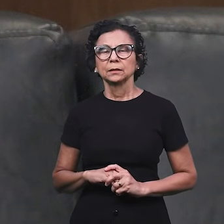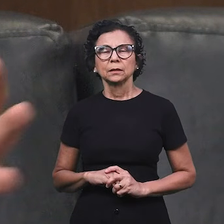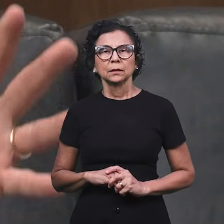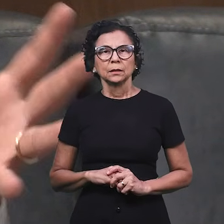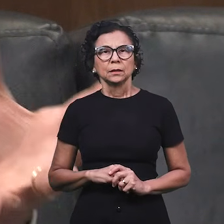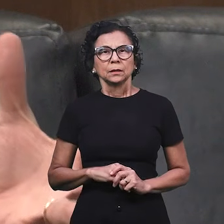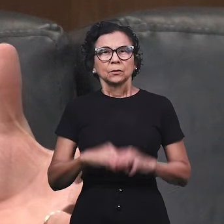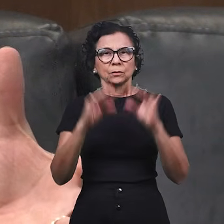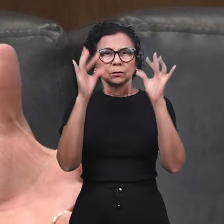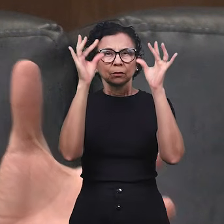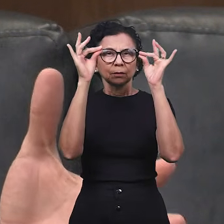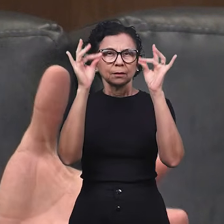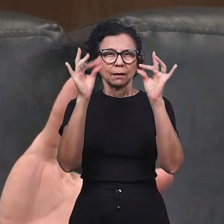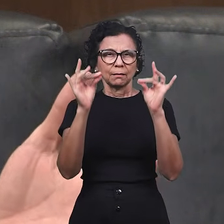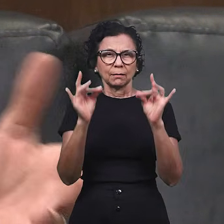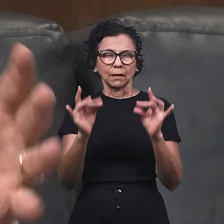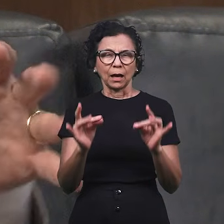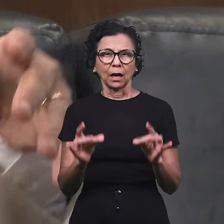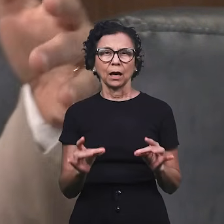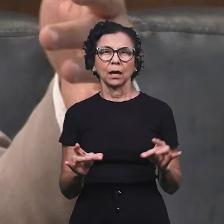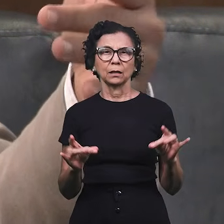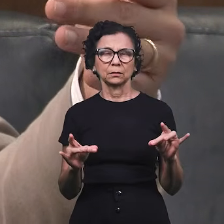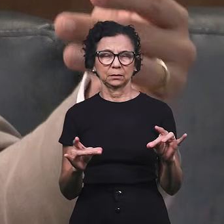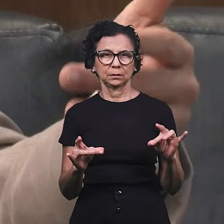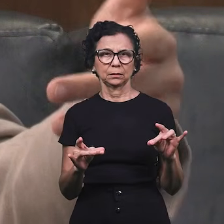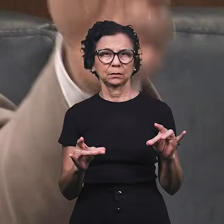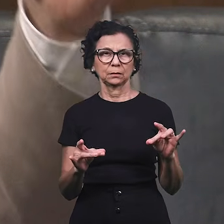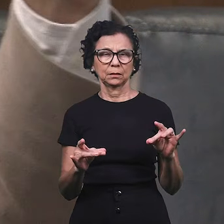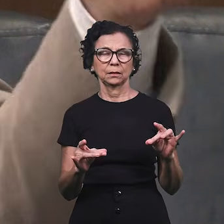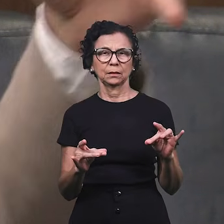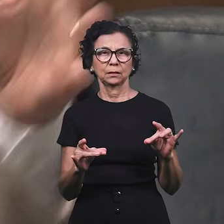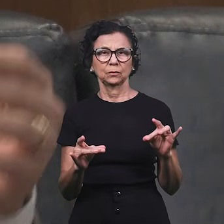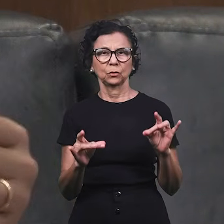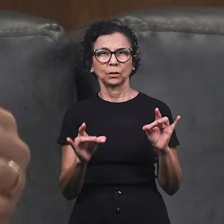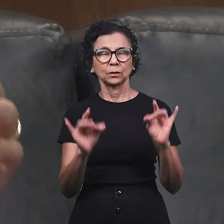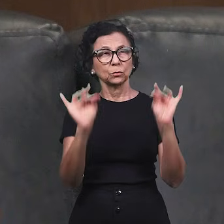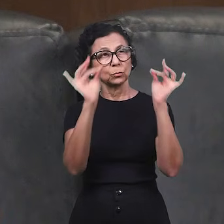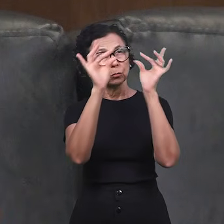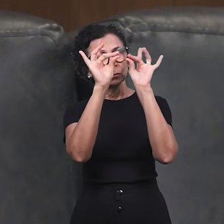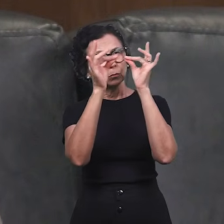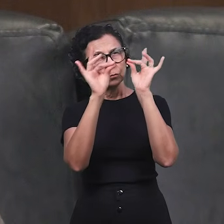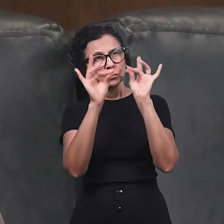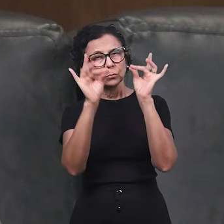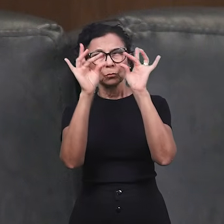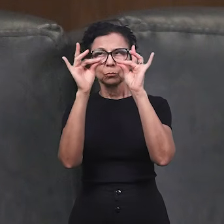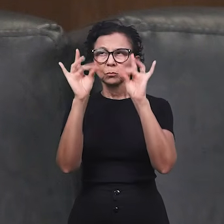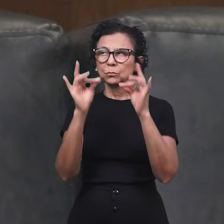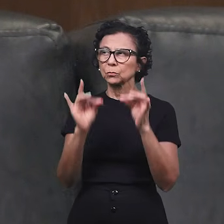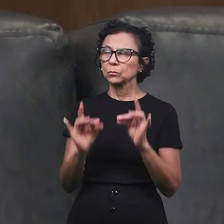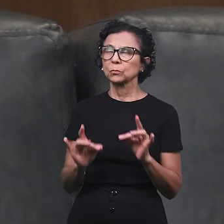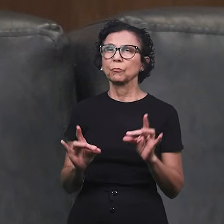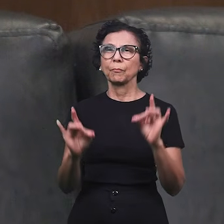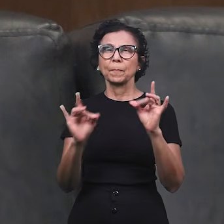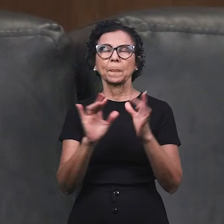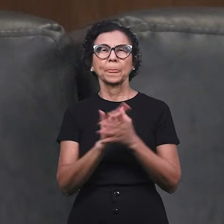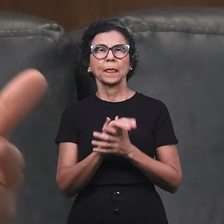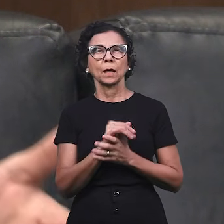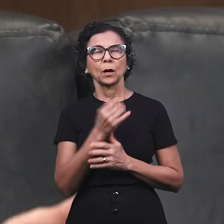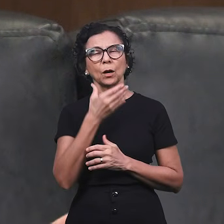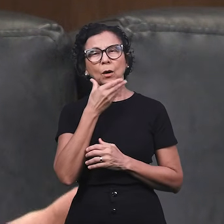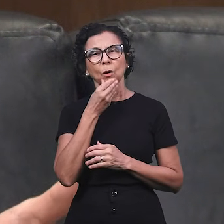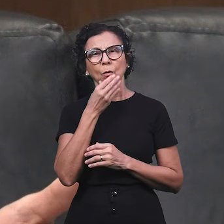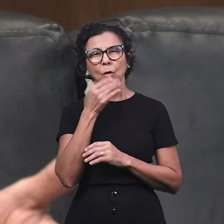fase de acabamentos, né? Exato. Você tem aquela parte bruta de estrutura, agora era a parte de embelezamento. Então o